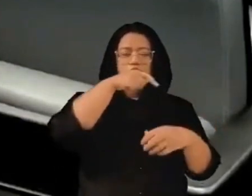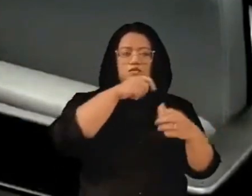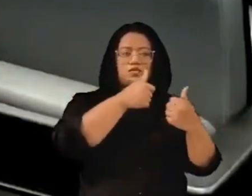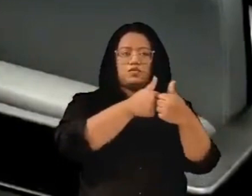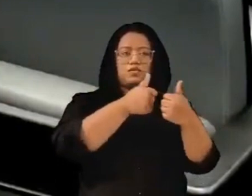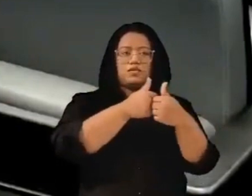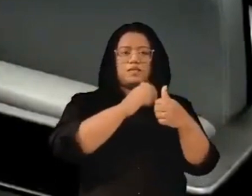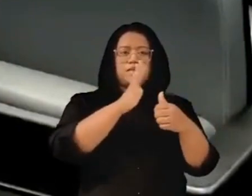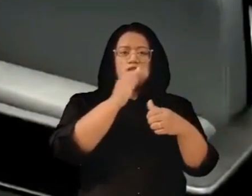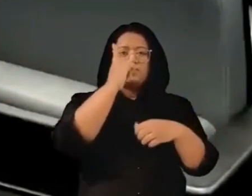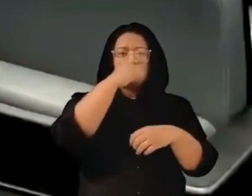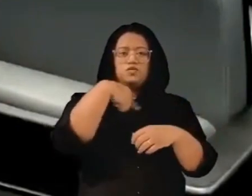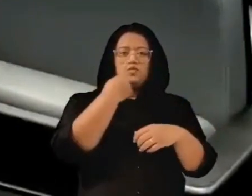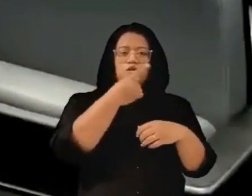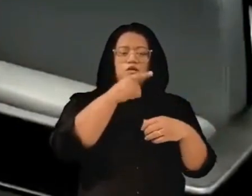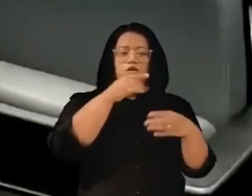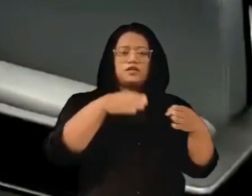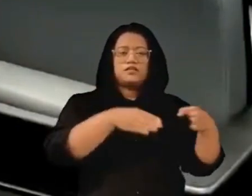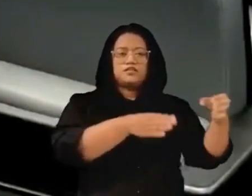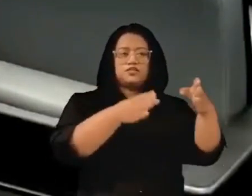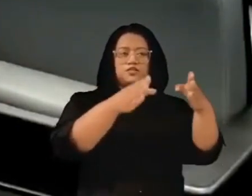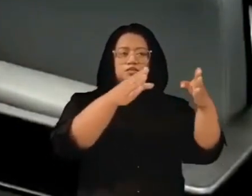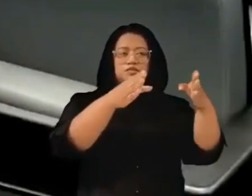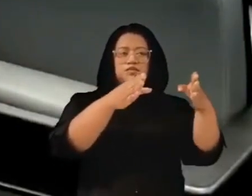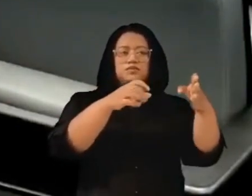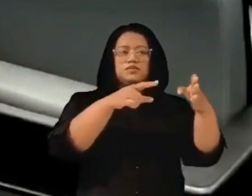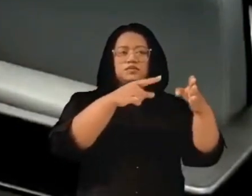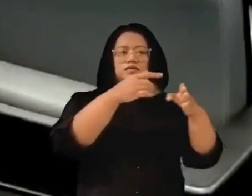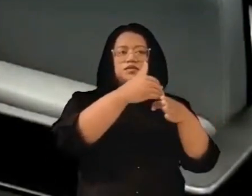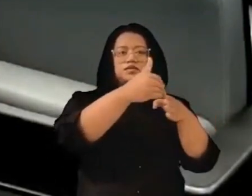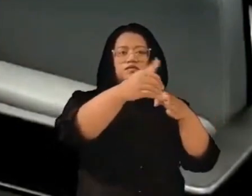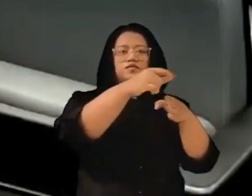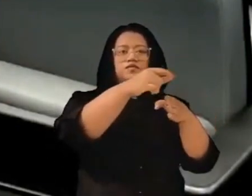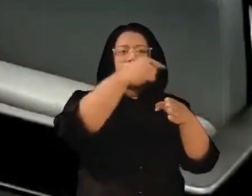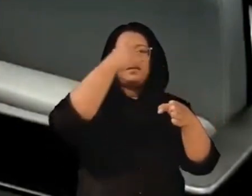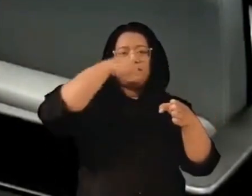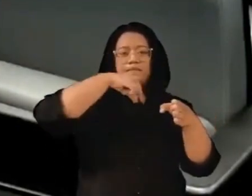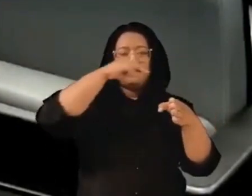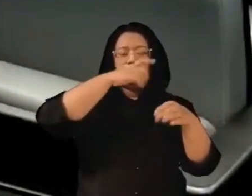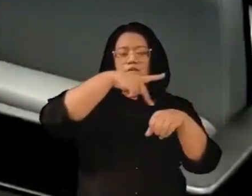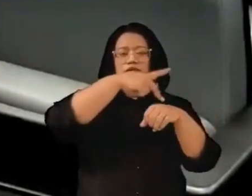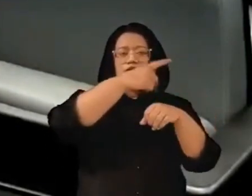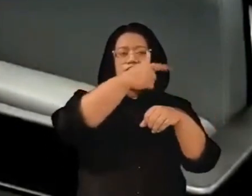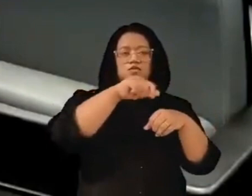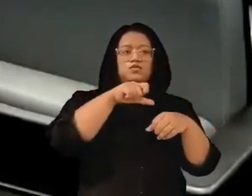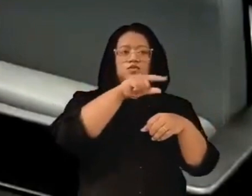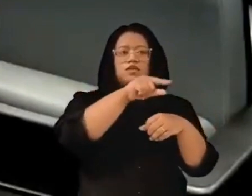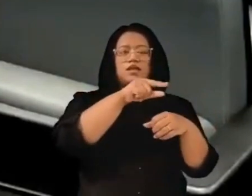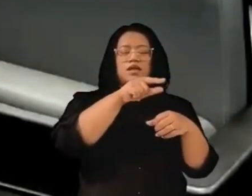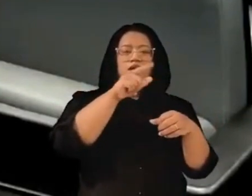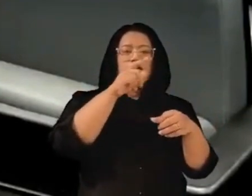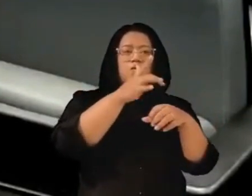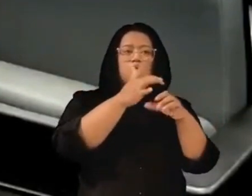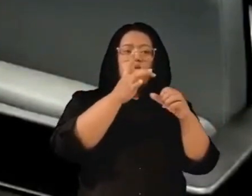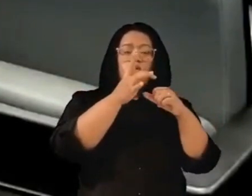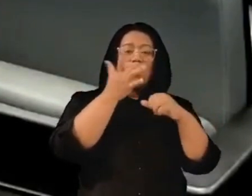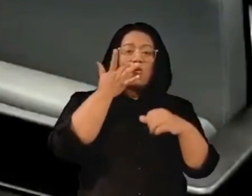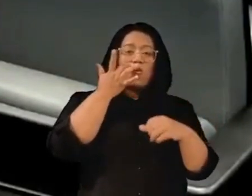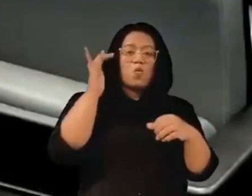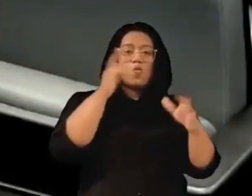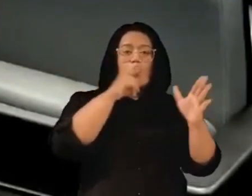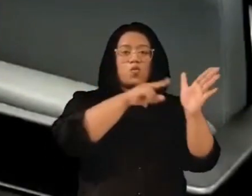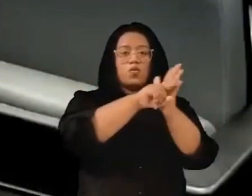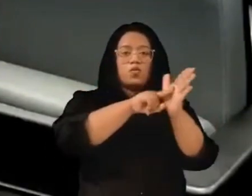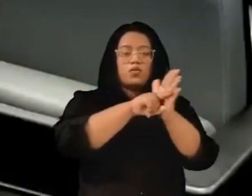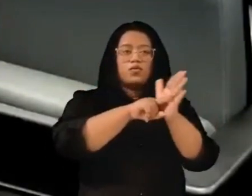menos de 1 hora de rio da fronteira com o Peru. A exploração de ouro e a contaminação do